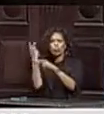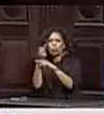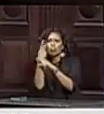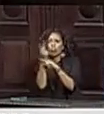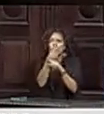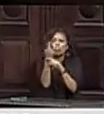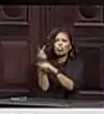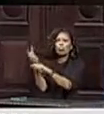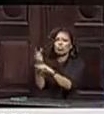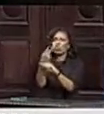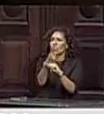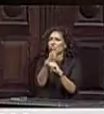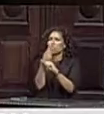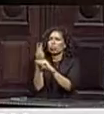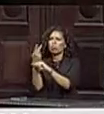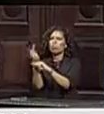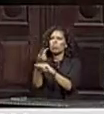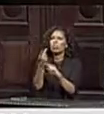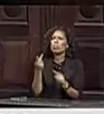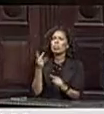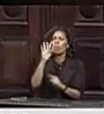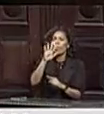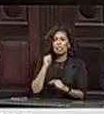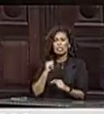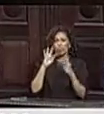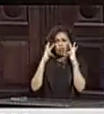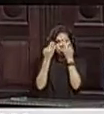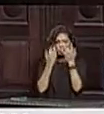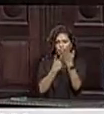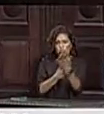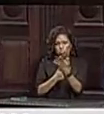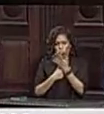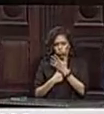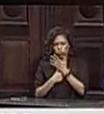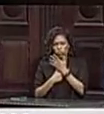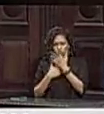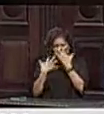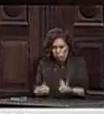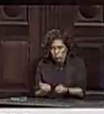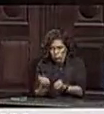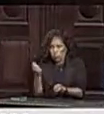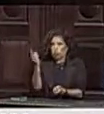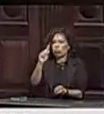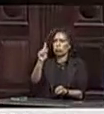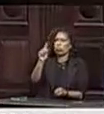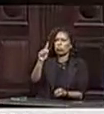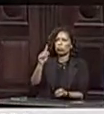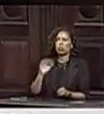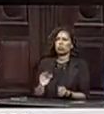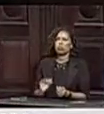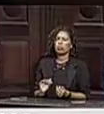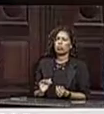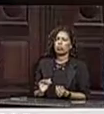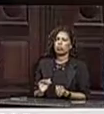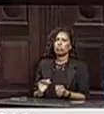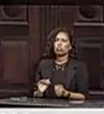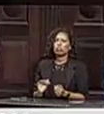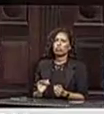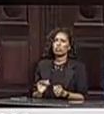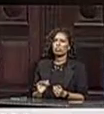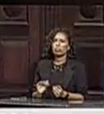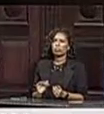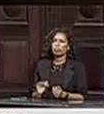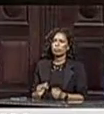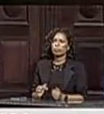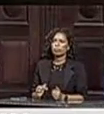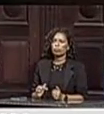não encontramos nenhuma informação, nada. A família, pelo menos, ou este